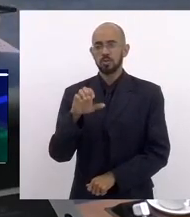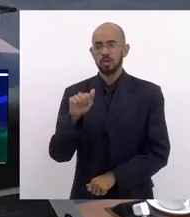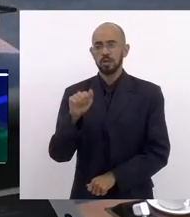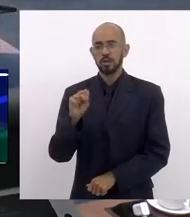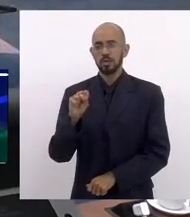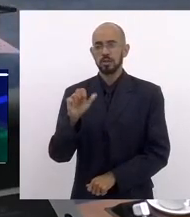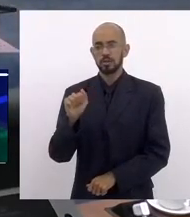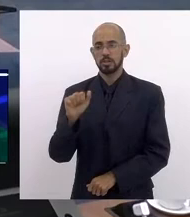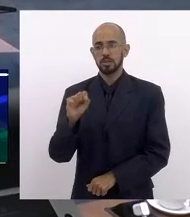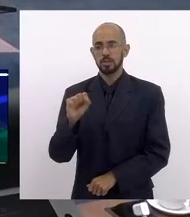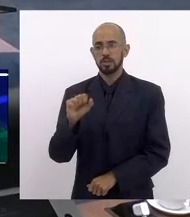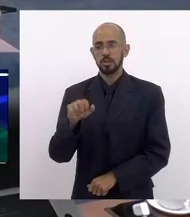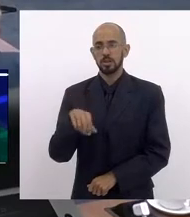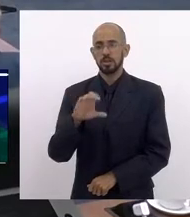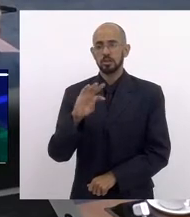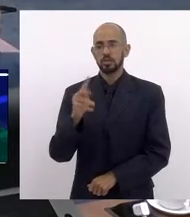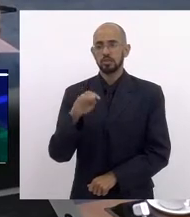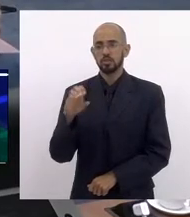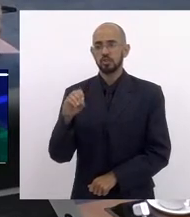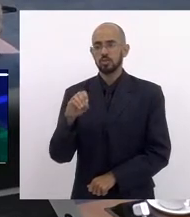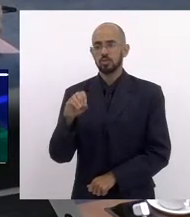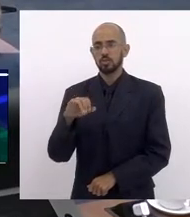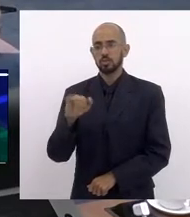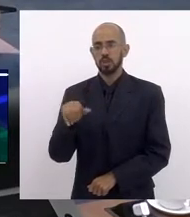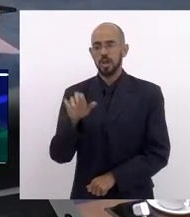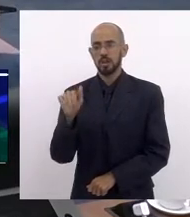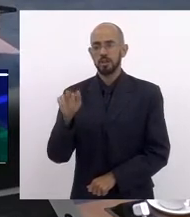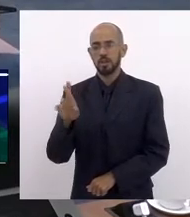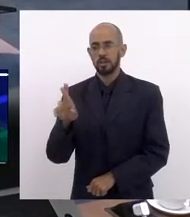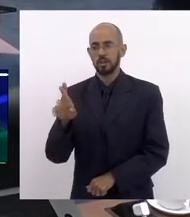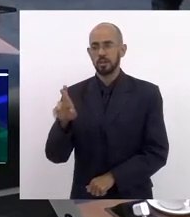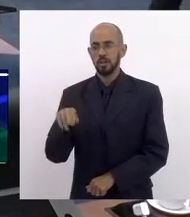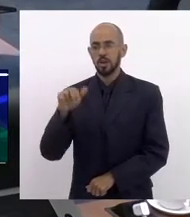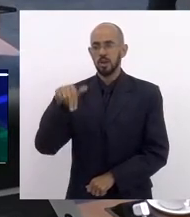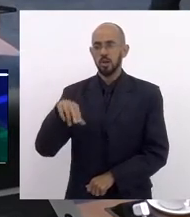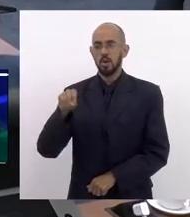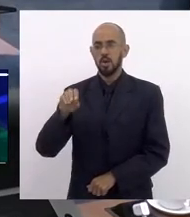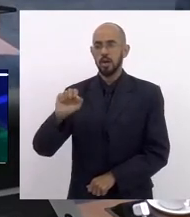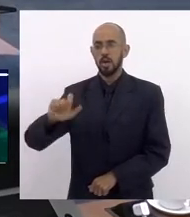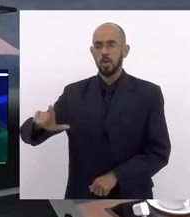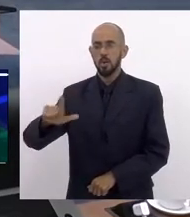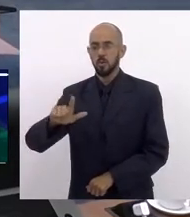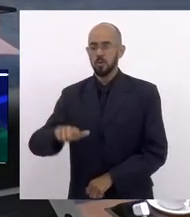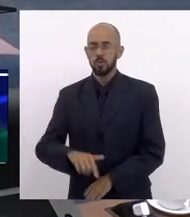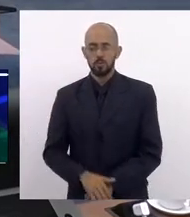deputado Chico Machado, Jair Bittencourt, deputado Noel de Carvalho,